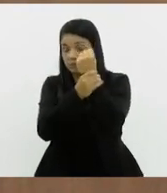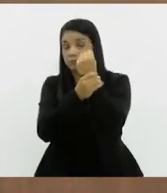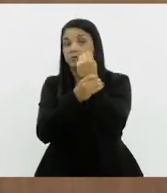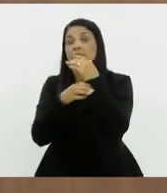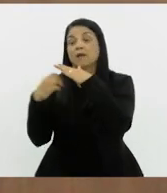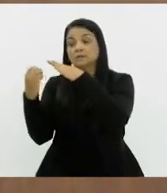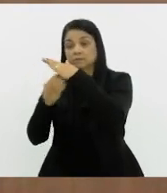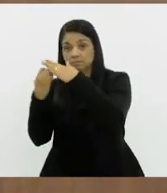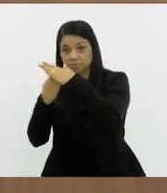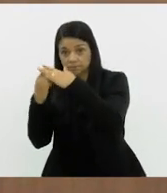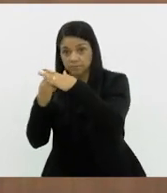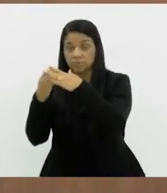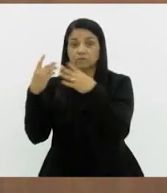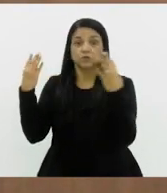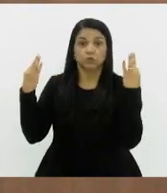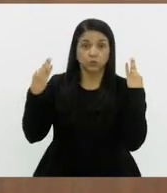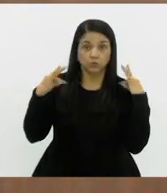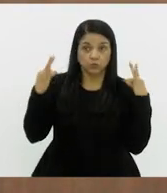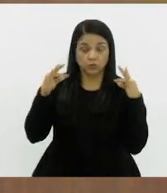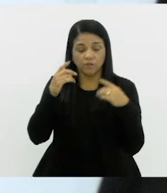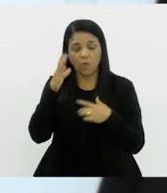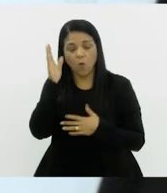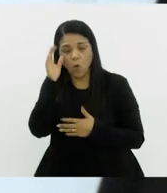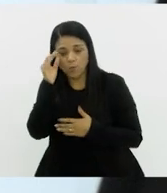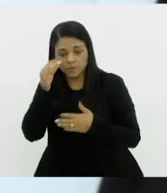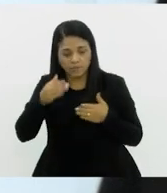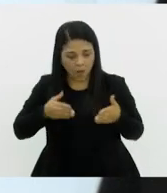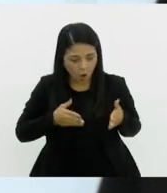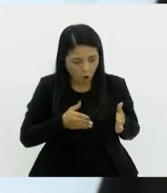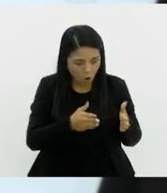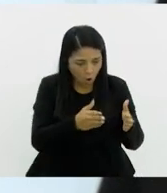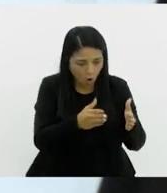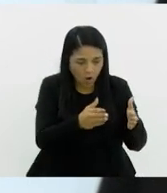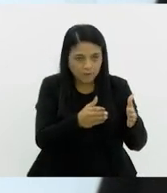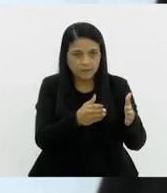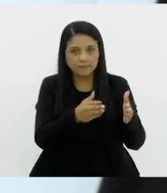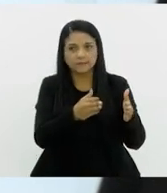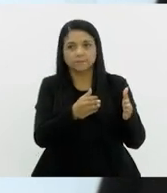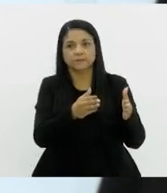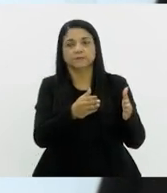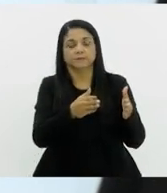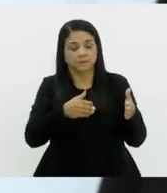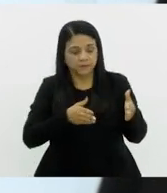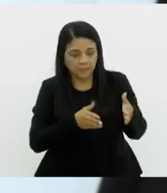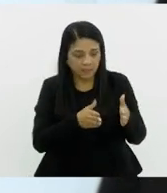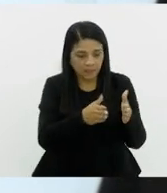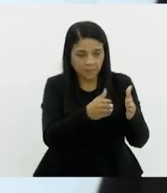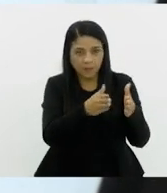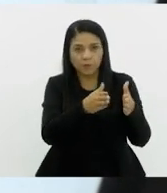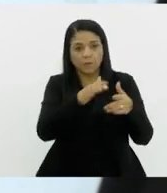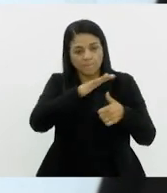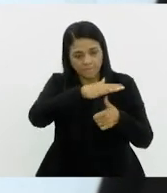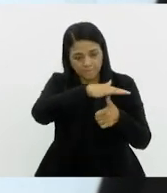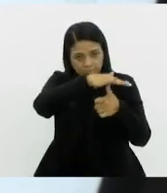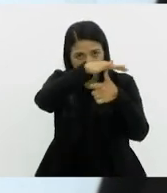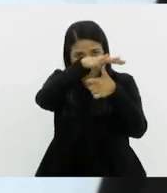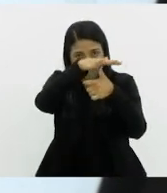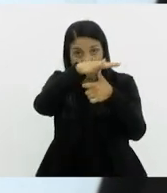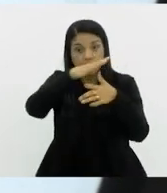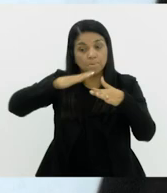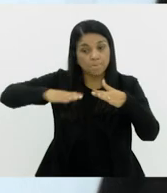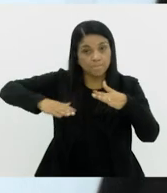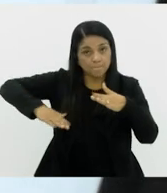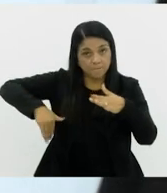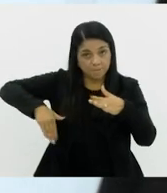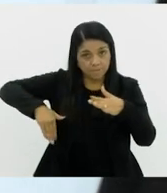turismo vão observar a rota especial de helicóptero, as famosas RES, pela rota praia para fazer os seus deslocamentos,